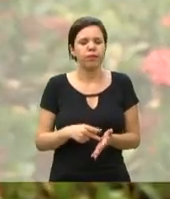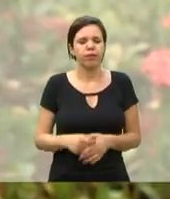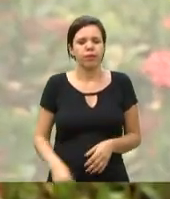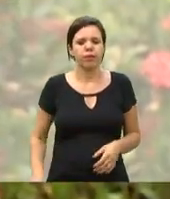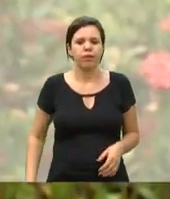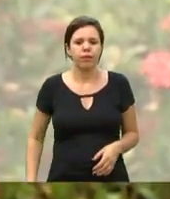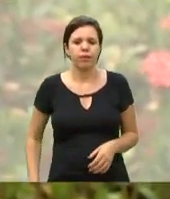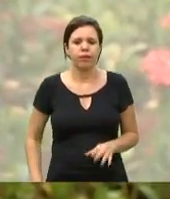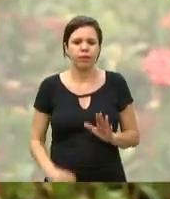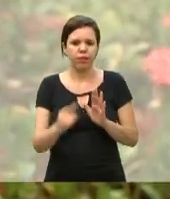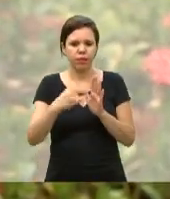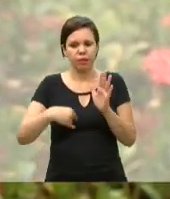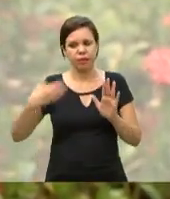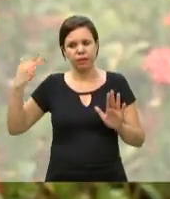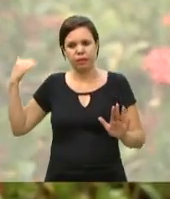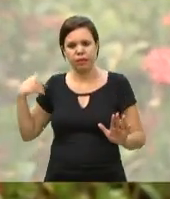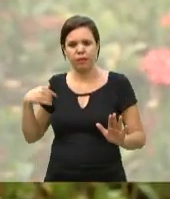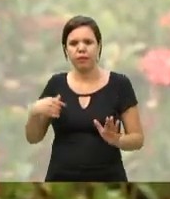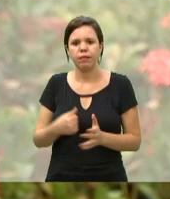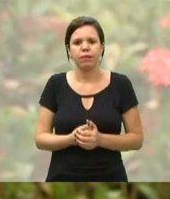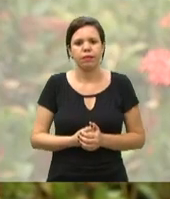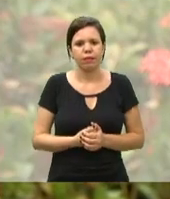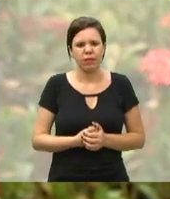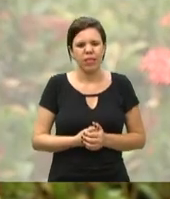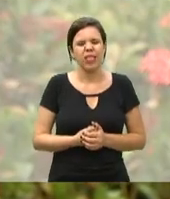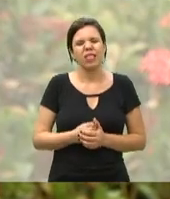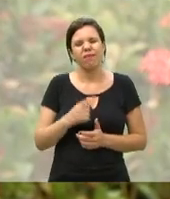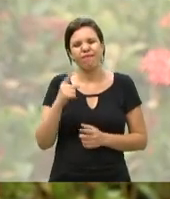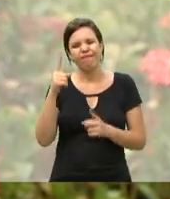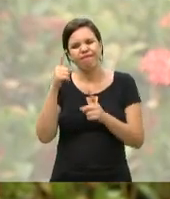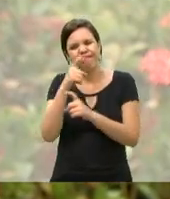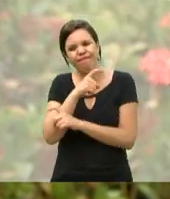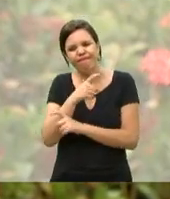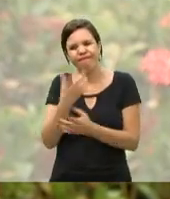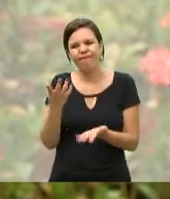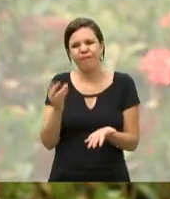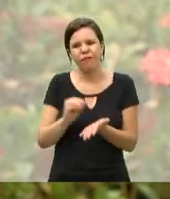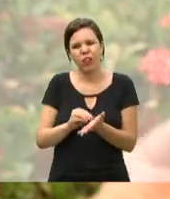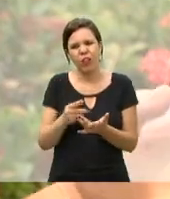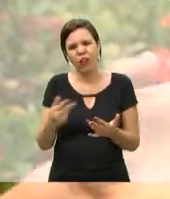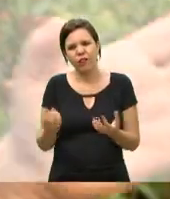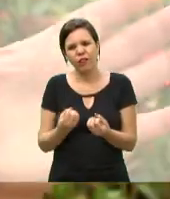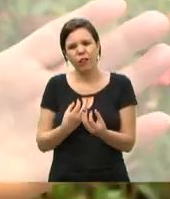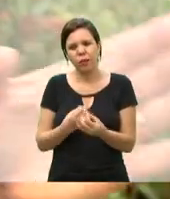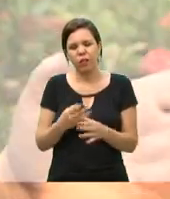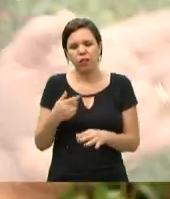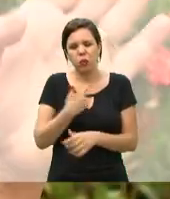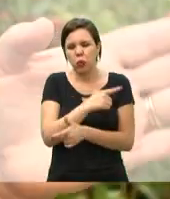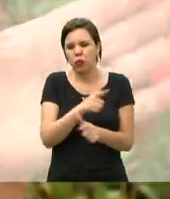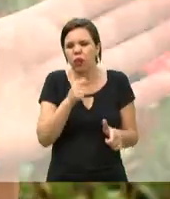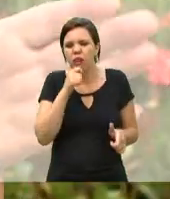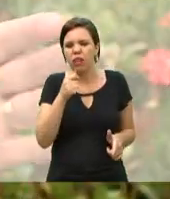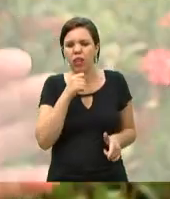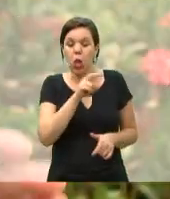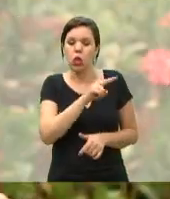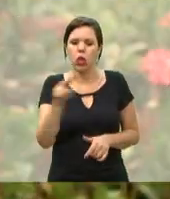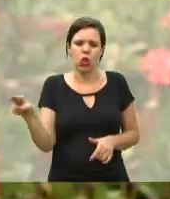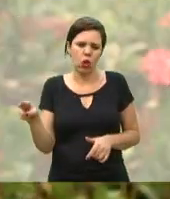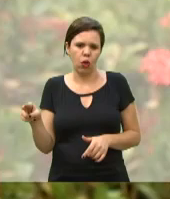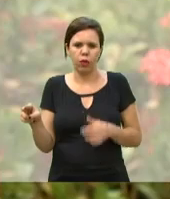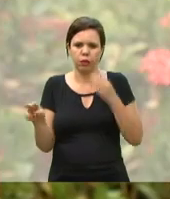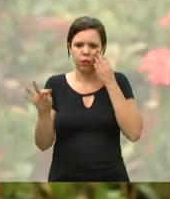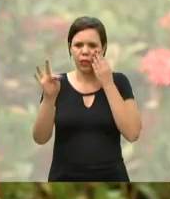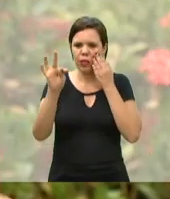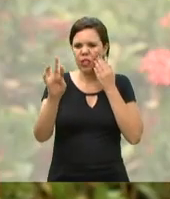diagnóstico era bastante precário, a gente nem tinha, né, esse nome transtorno